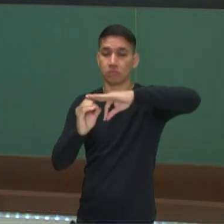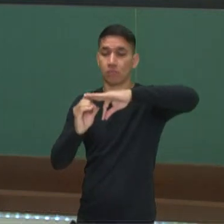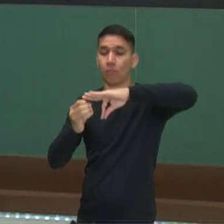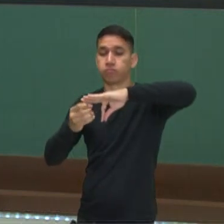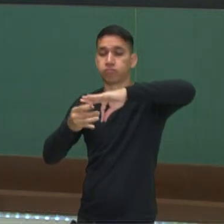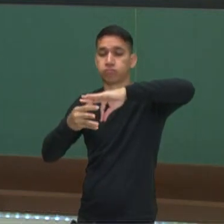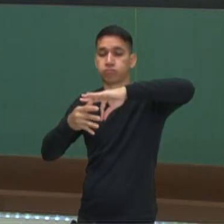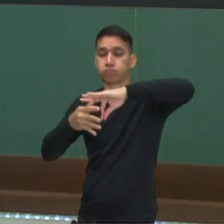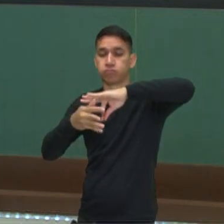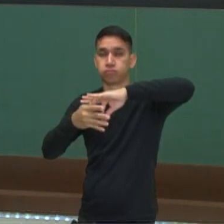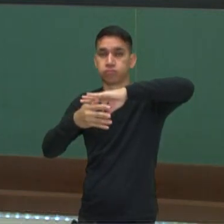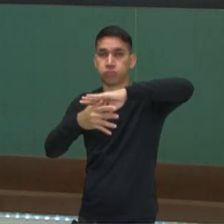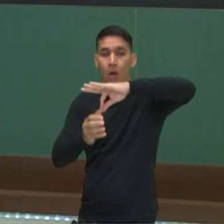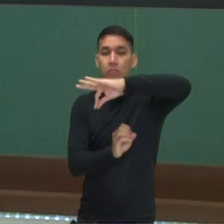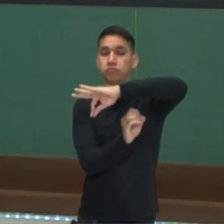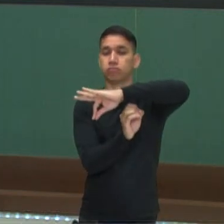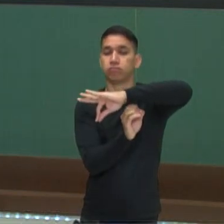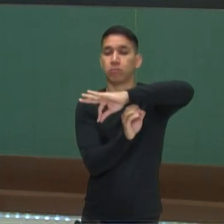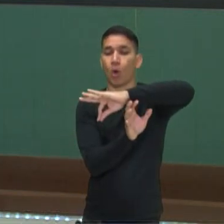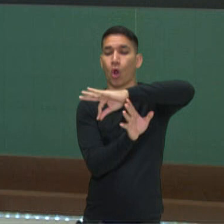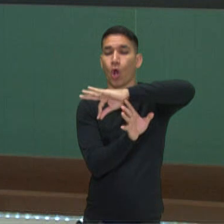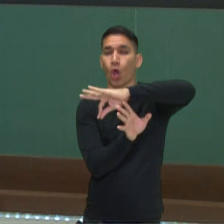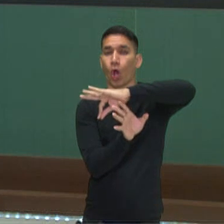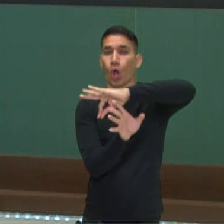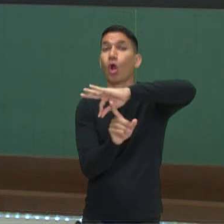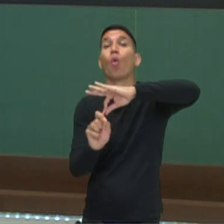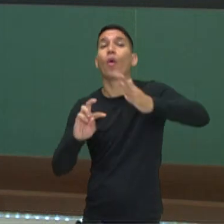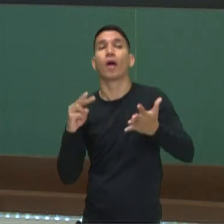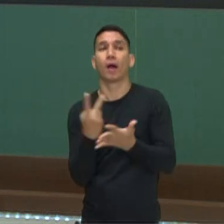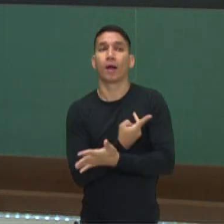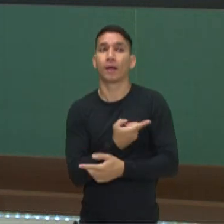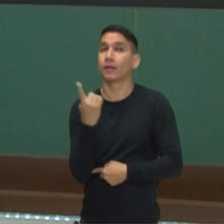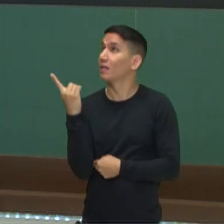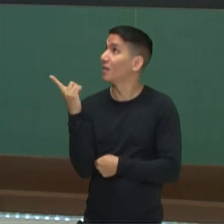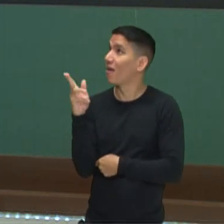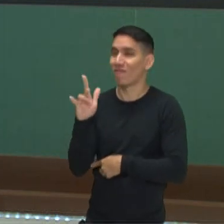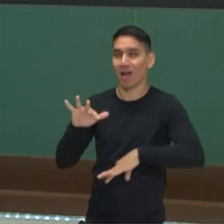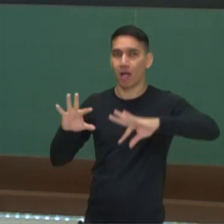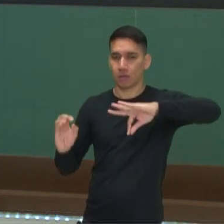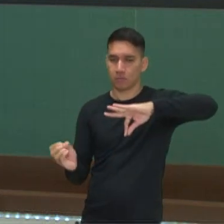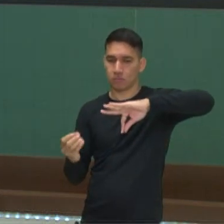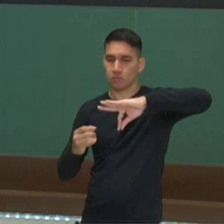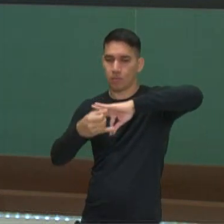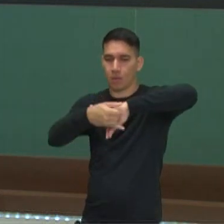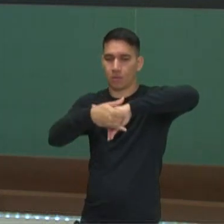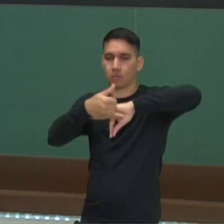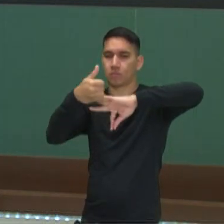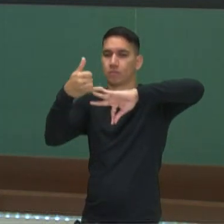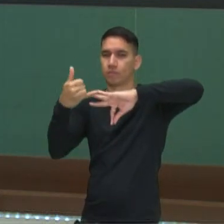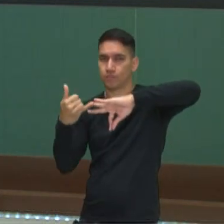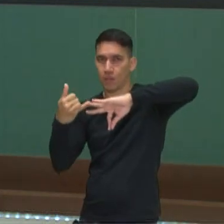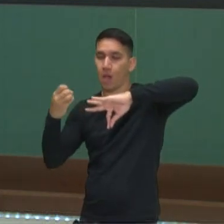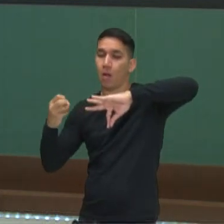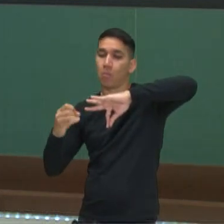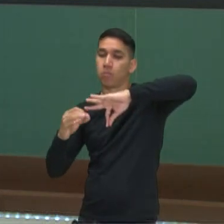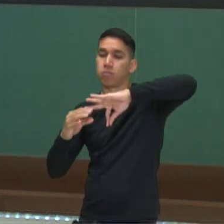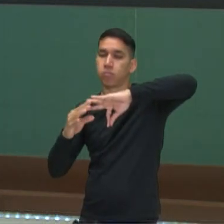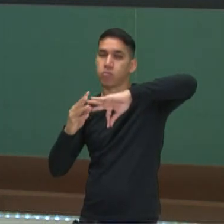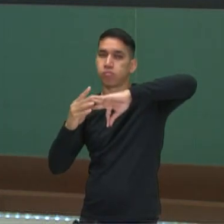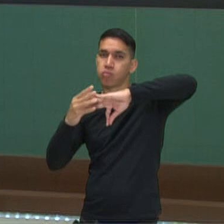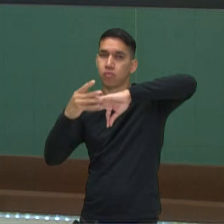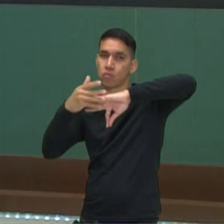Ela é bem grande. E aí o que vai acontecer? Esse ovócito ele vai seguir pelas tubas uterinas. Se